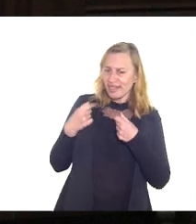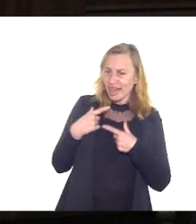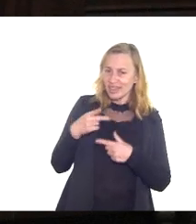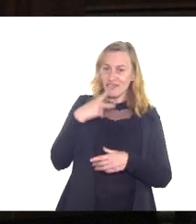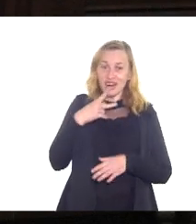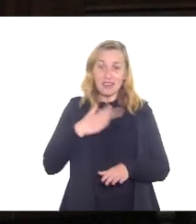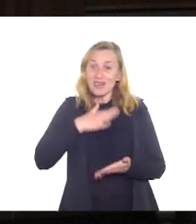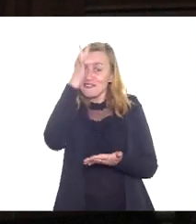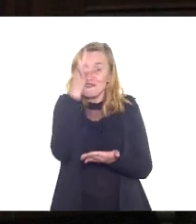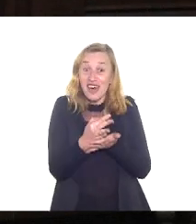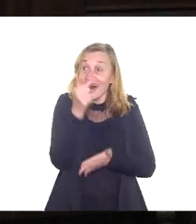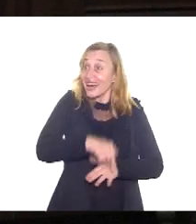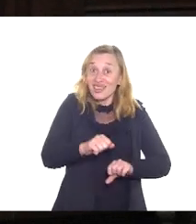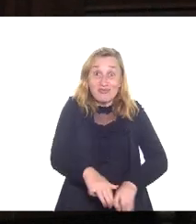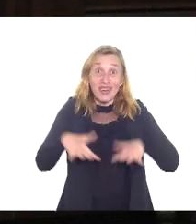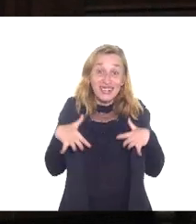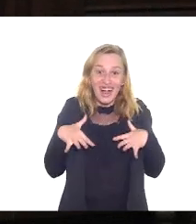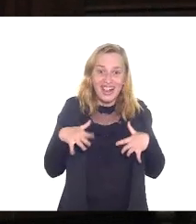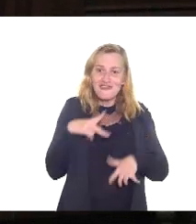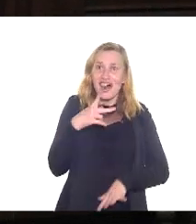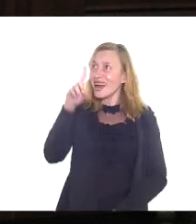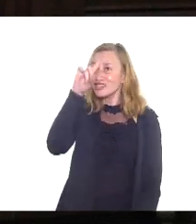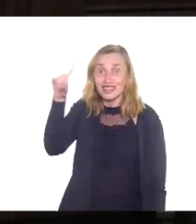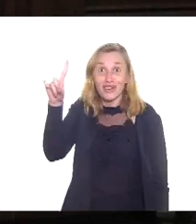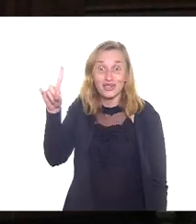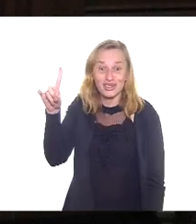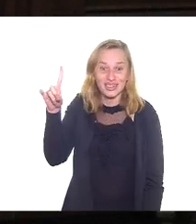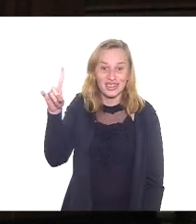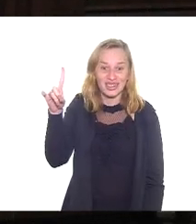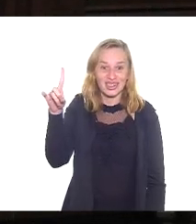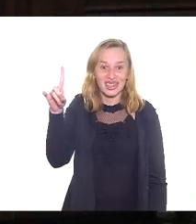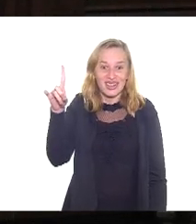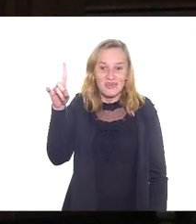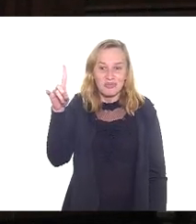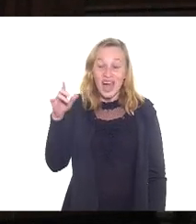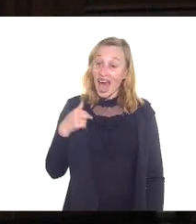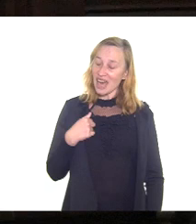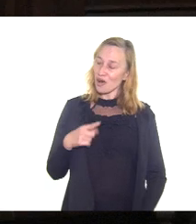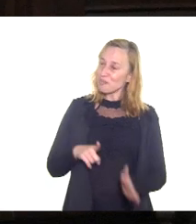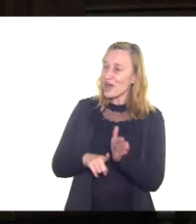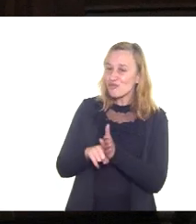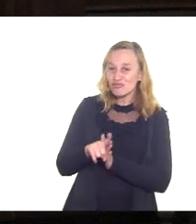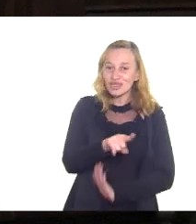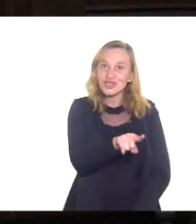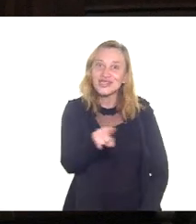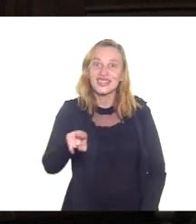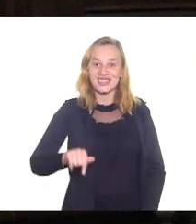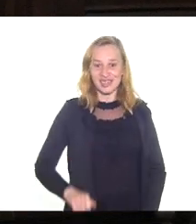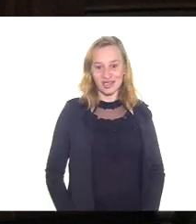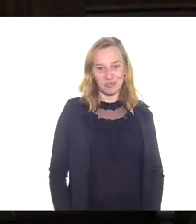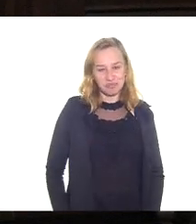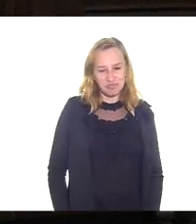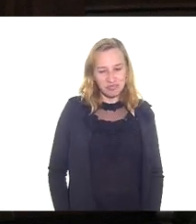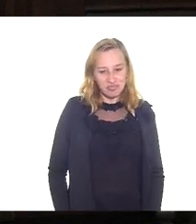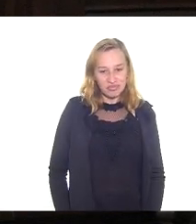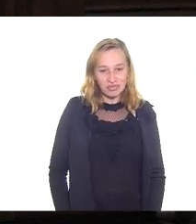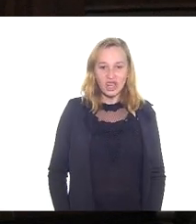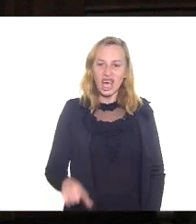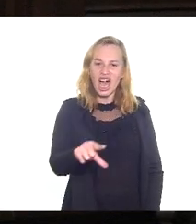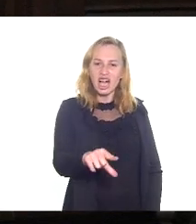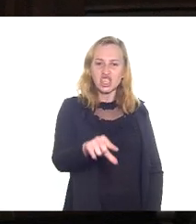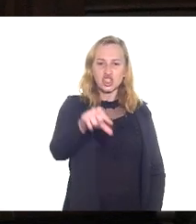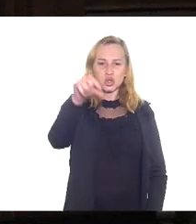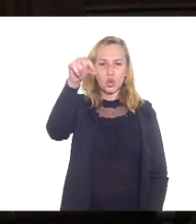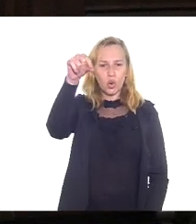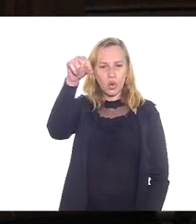no plenário, de falar de Deus. Aí eu pergunto a vocês, a opção